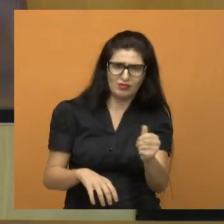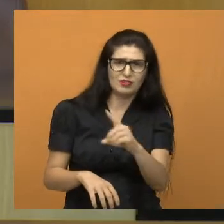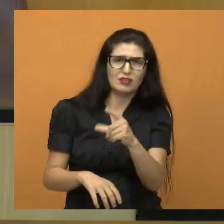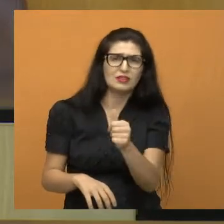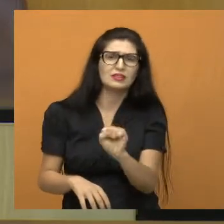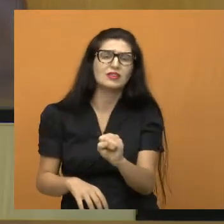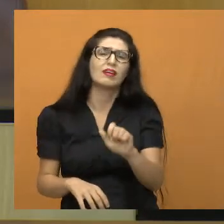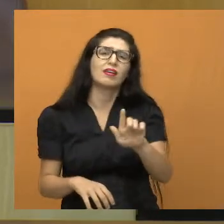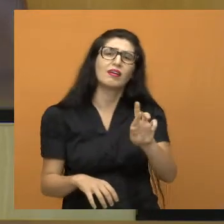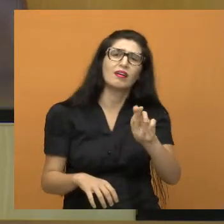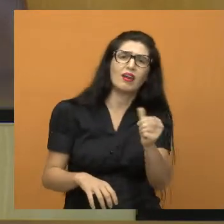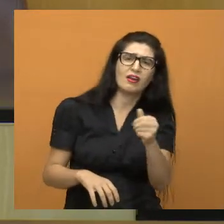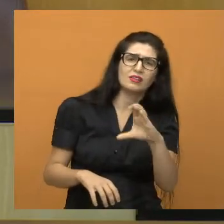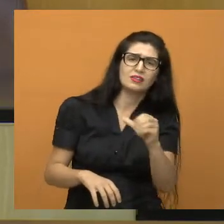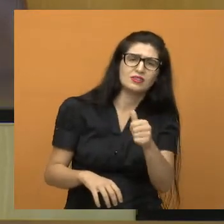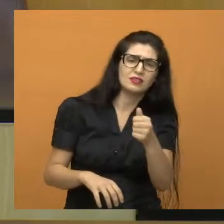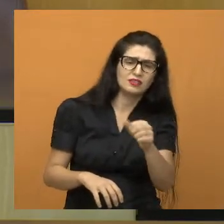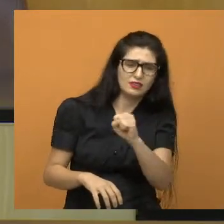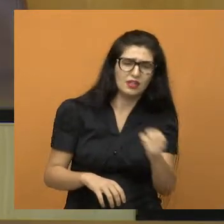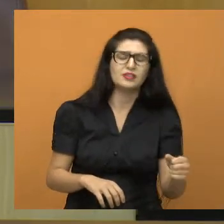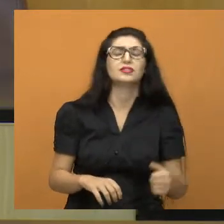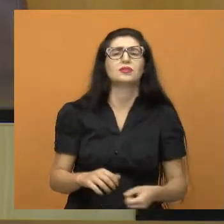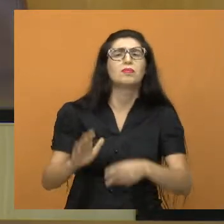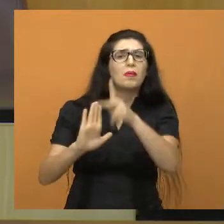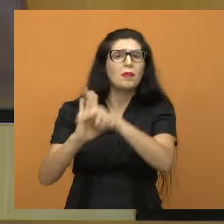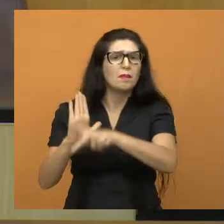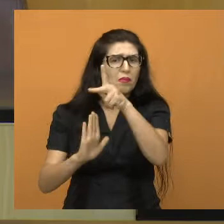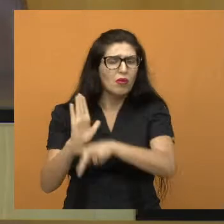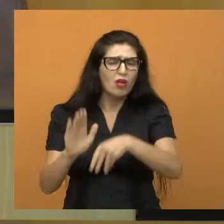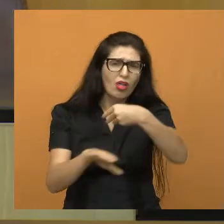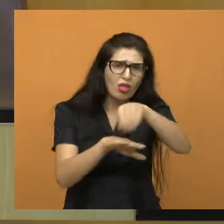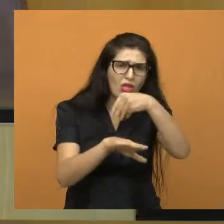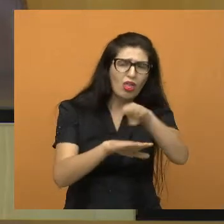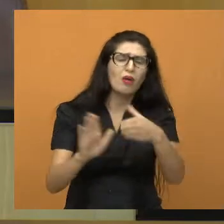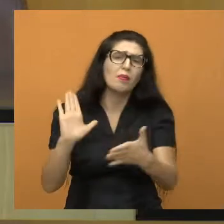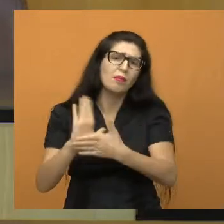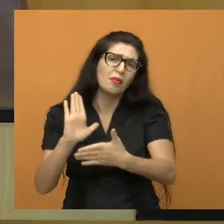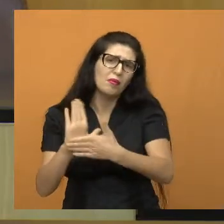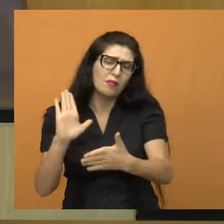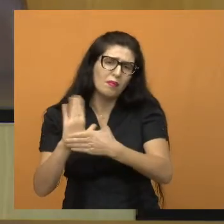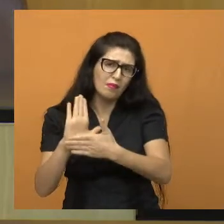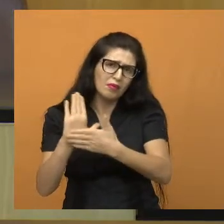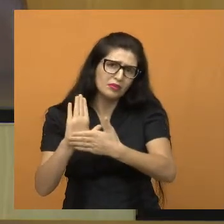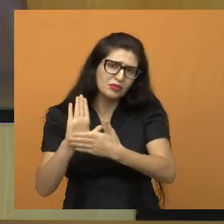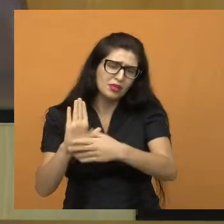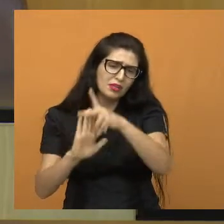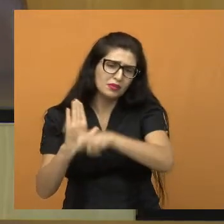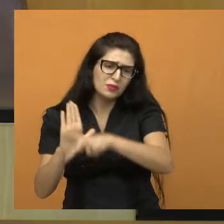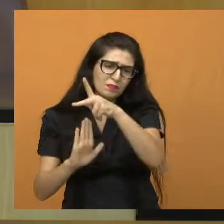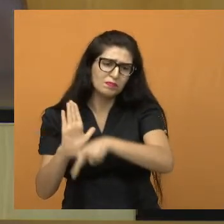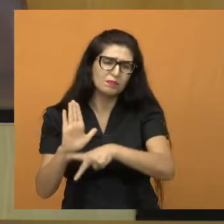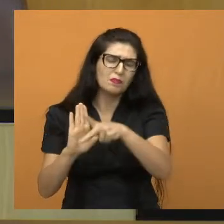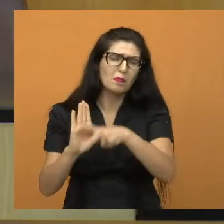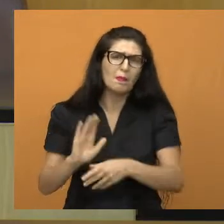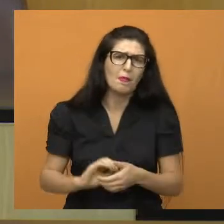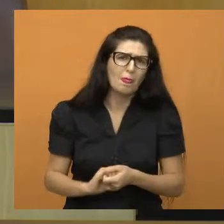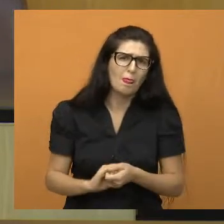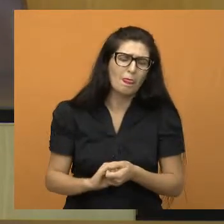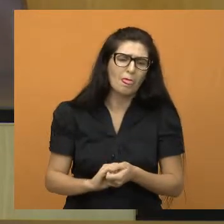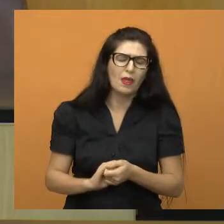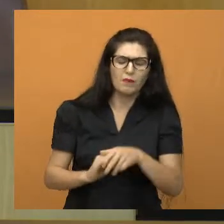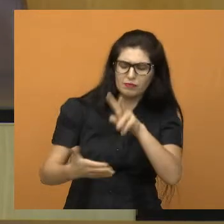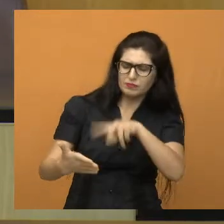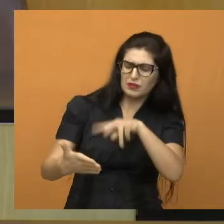fraternidade e encaminharam um projeto, umas propostas, uma provocação que não cabe só